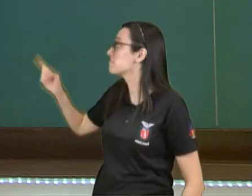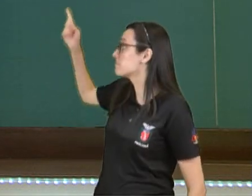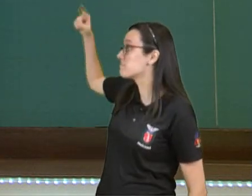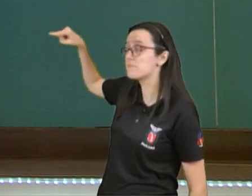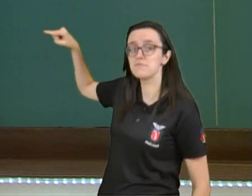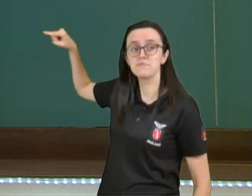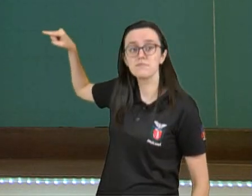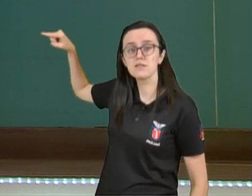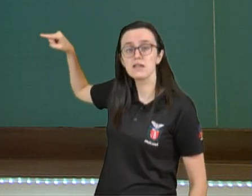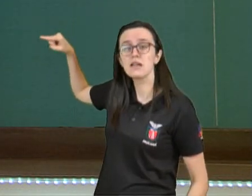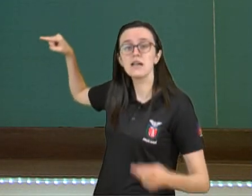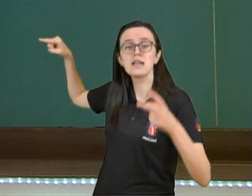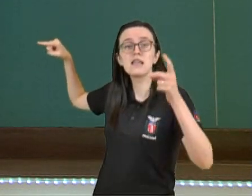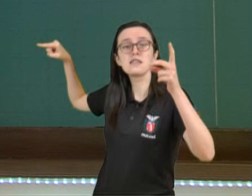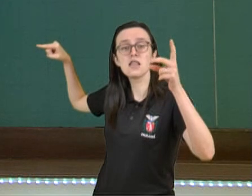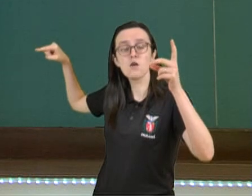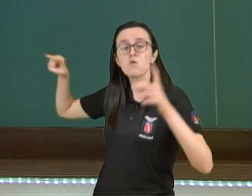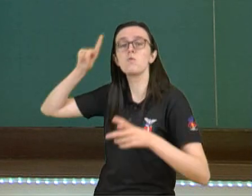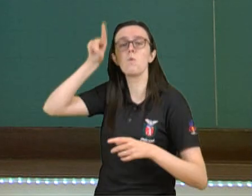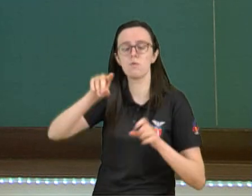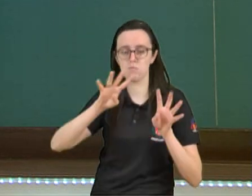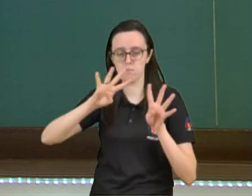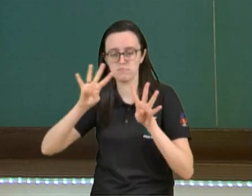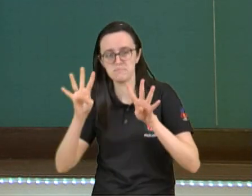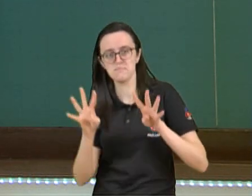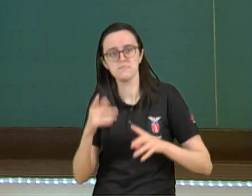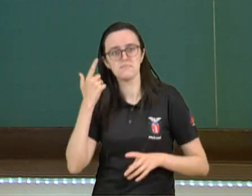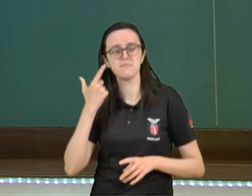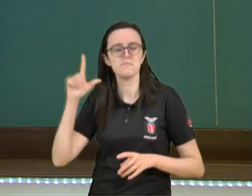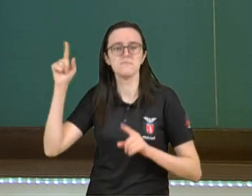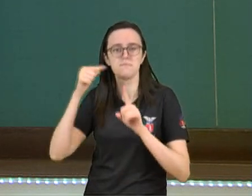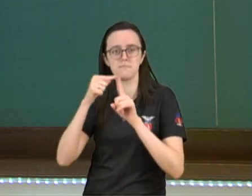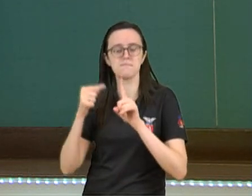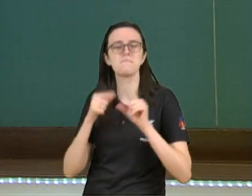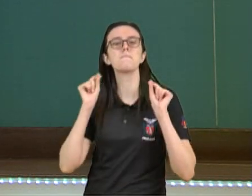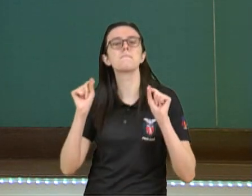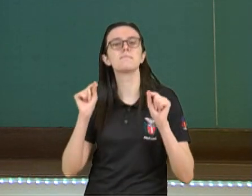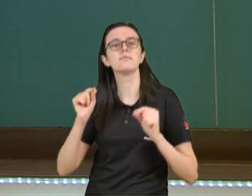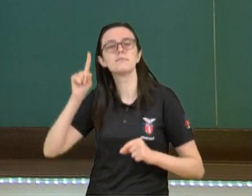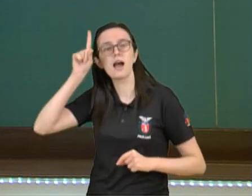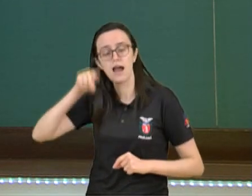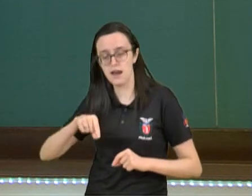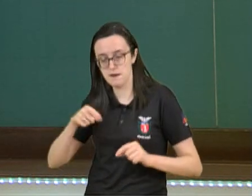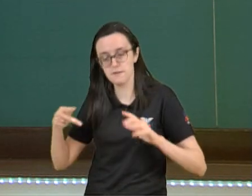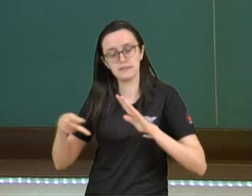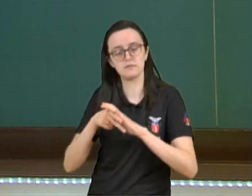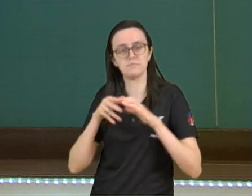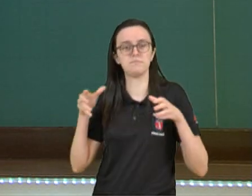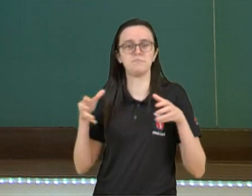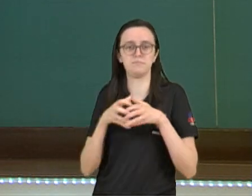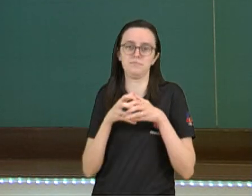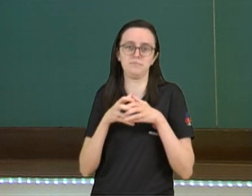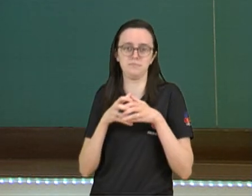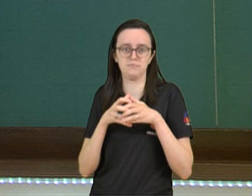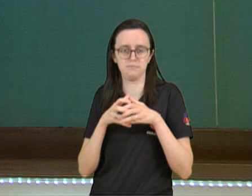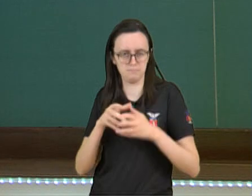segundo, nós temos as algas diatomáceas, que fazem parte de um grupo, as